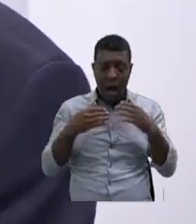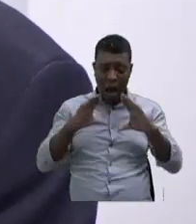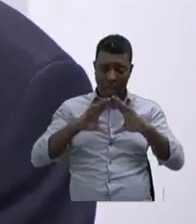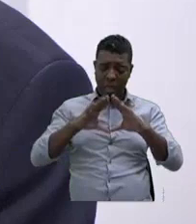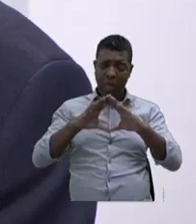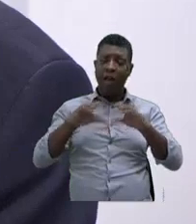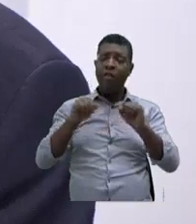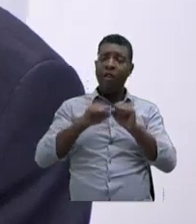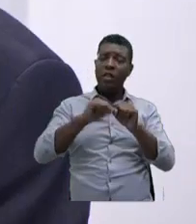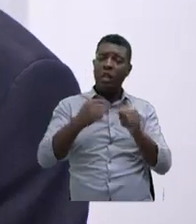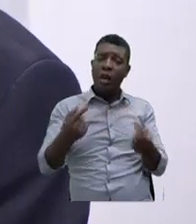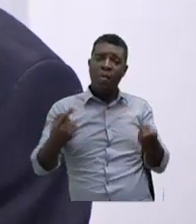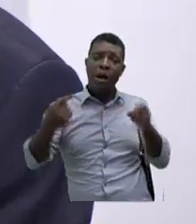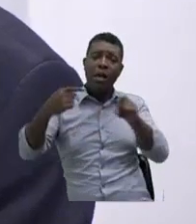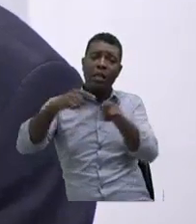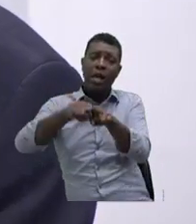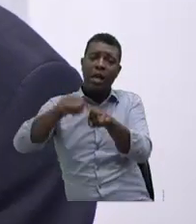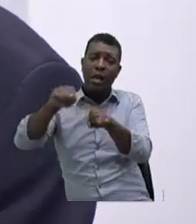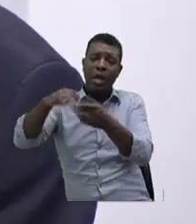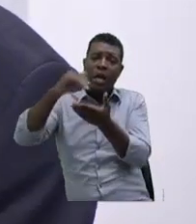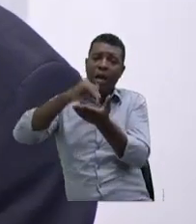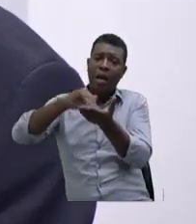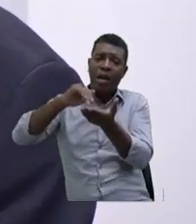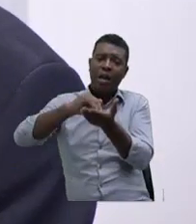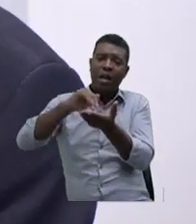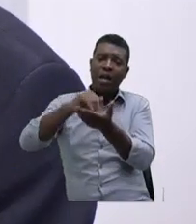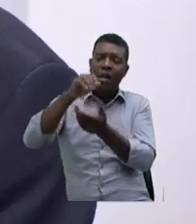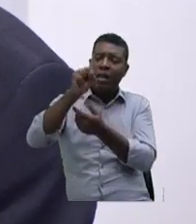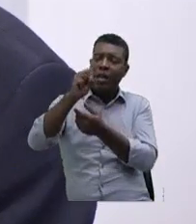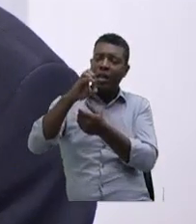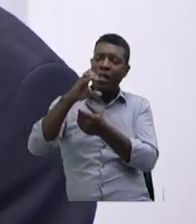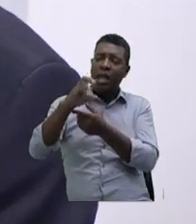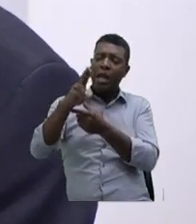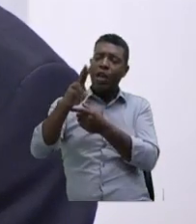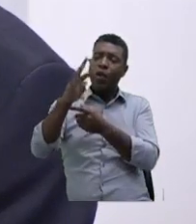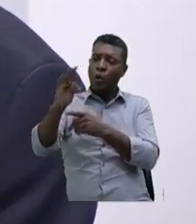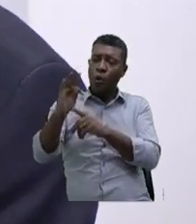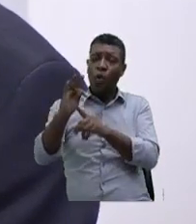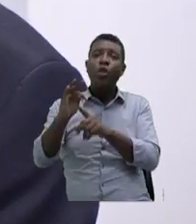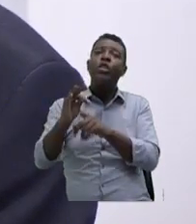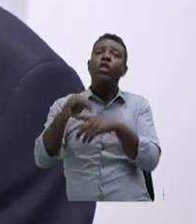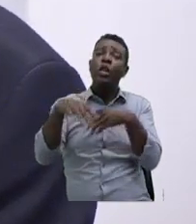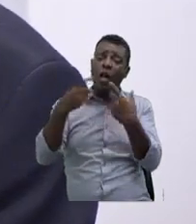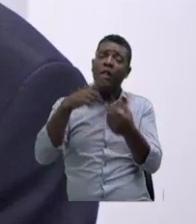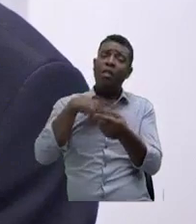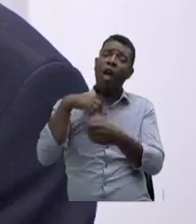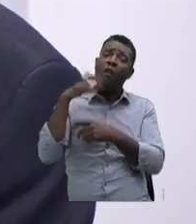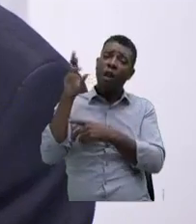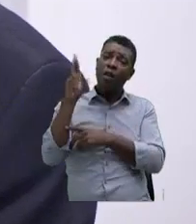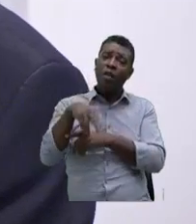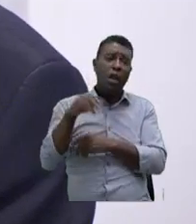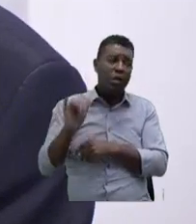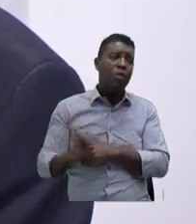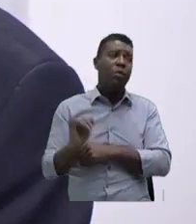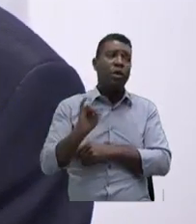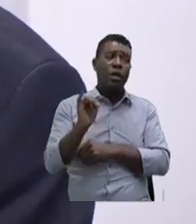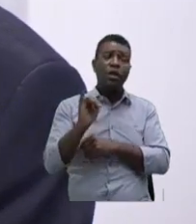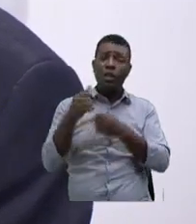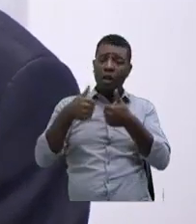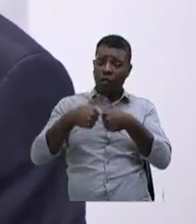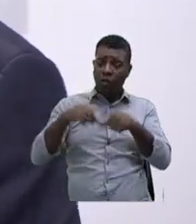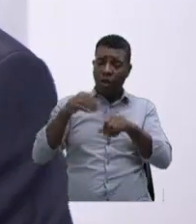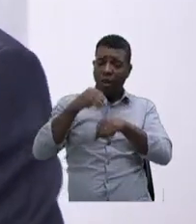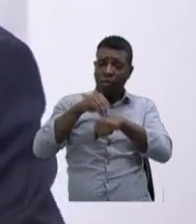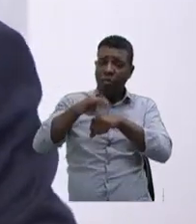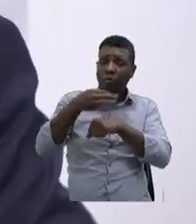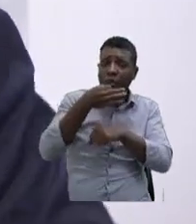com a Secretaria, com a Secult, e nós tivemos resultados importantes. Então, fica essa sugestão, para que seja da